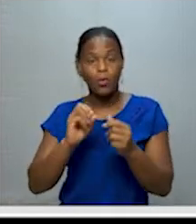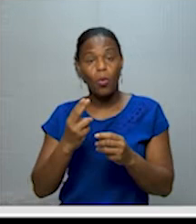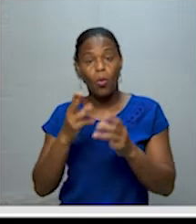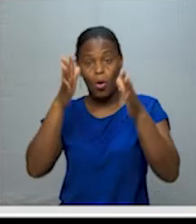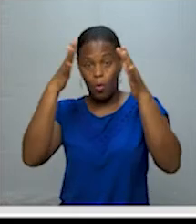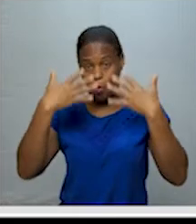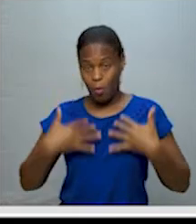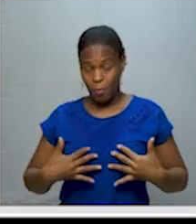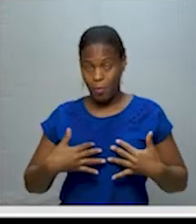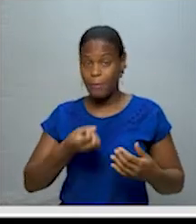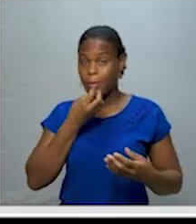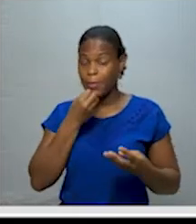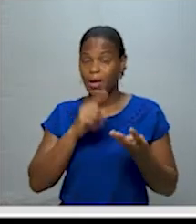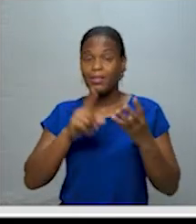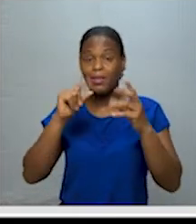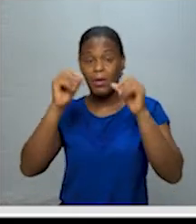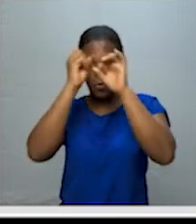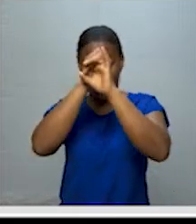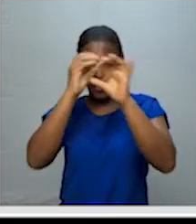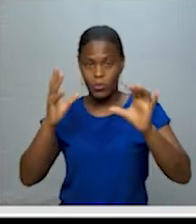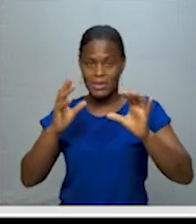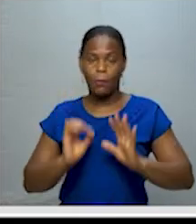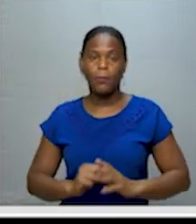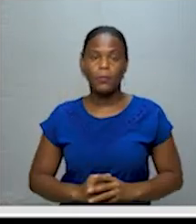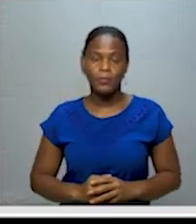ou corpo da argumentação e conclusão.